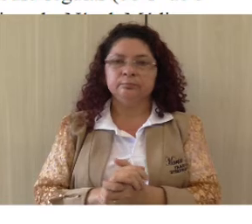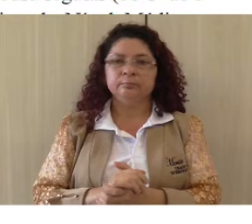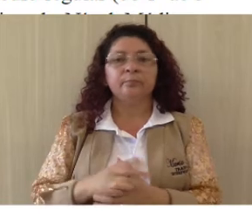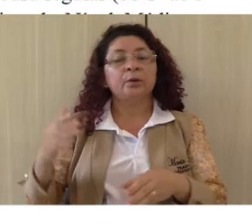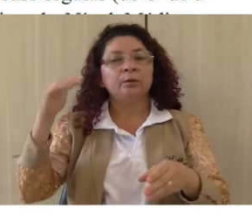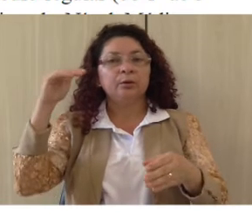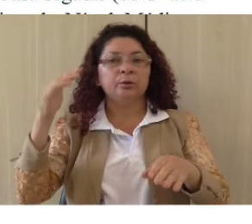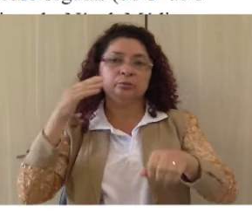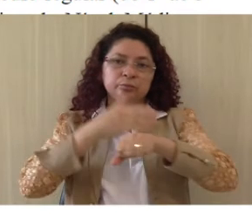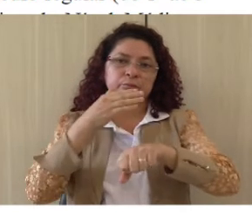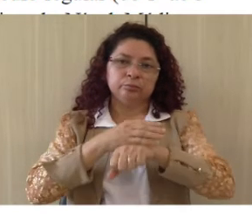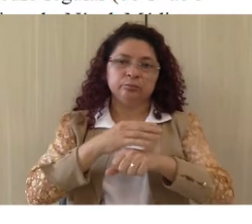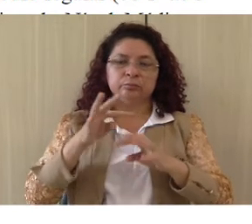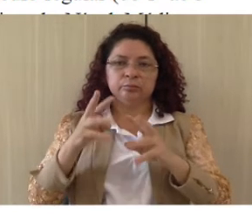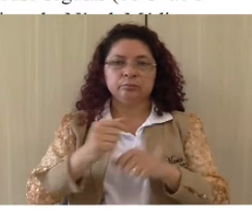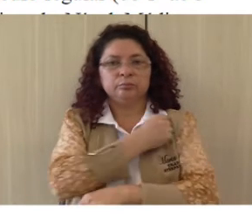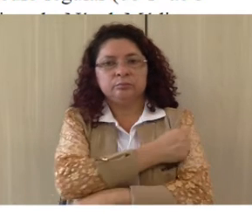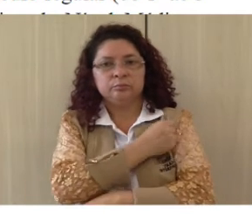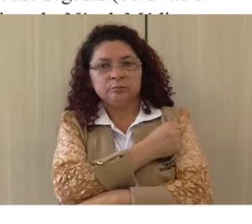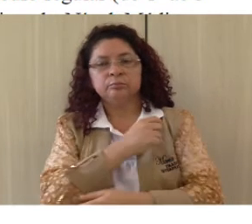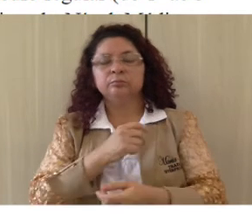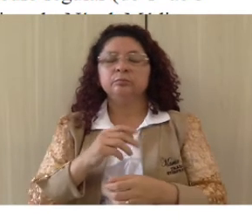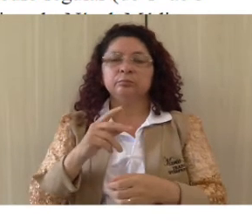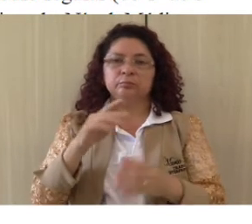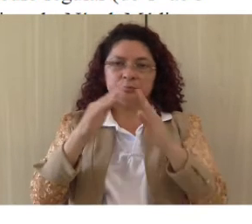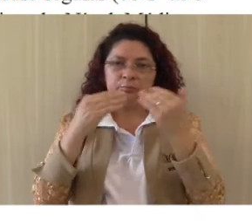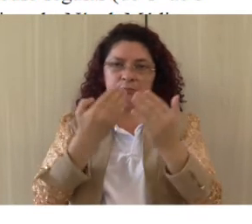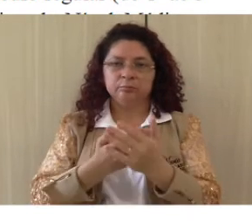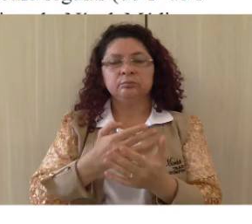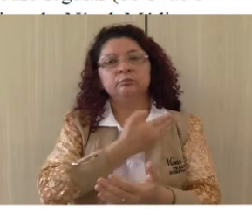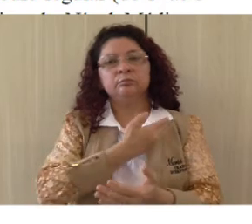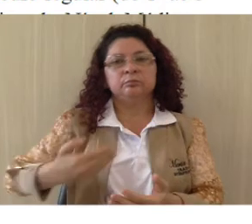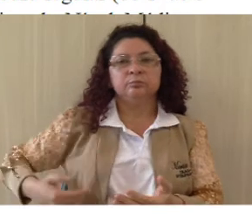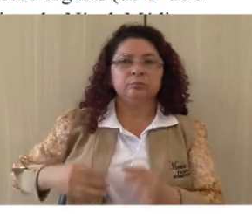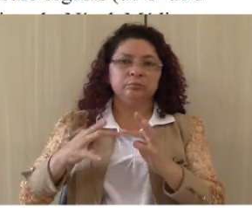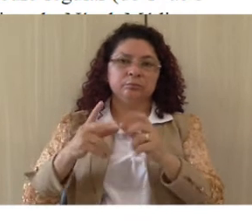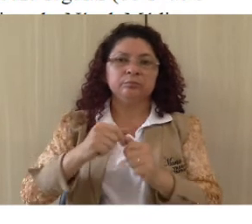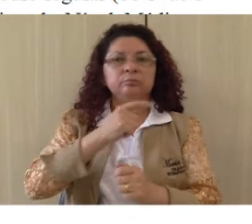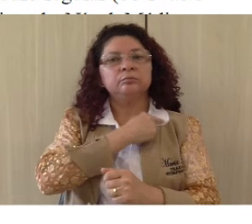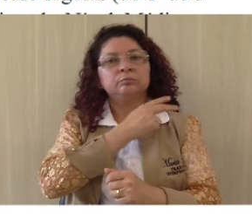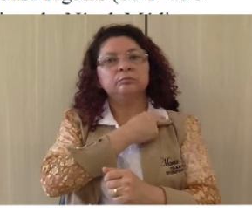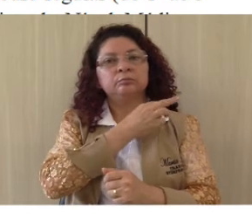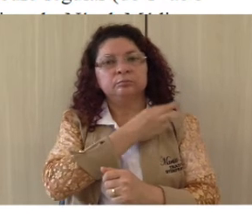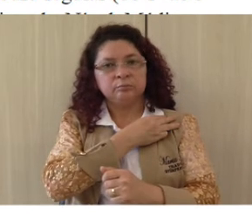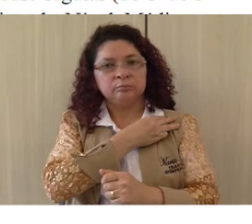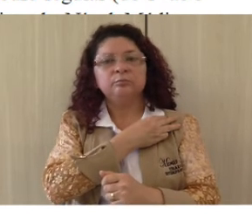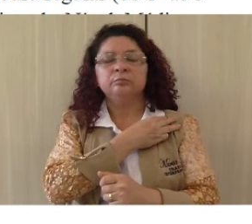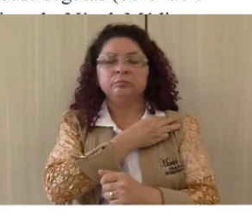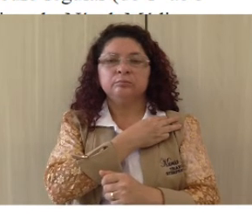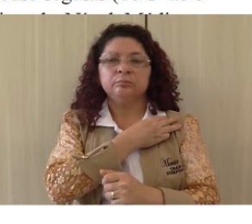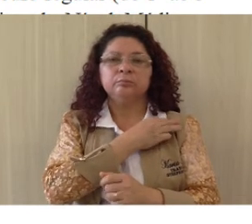pública está condicionada à comprovação pelo candidato de que cursou integralmente todas as séries do ensino